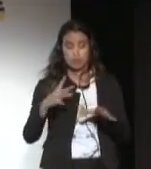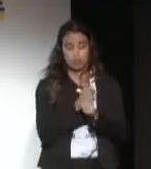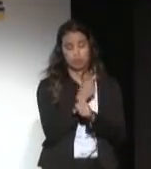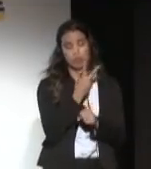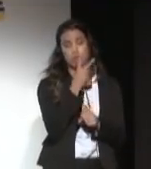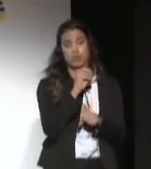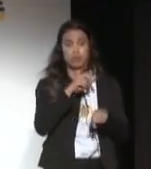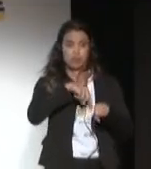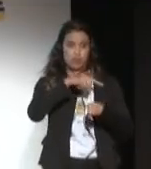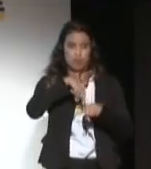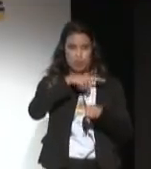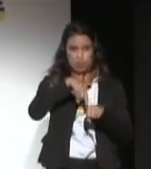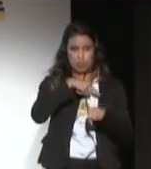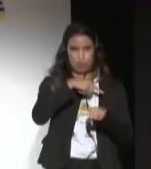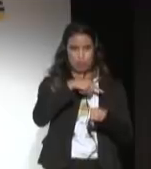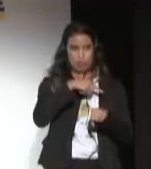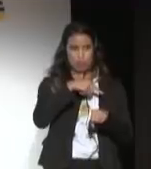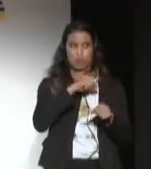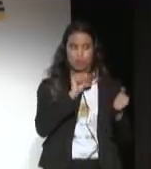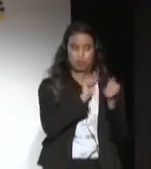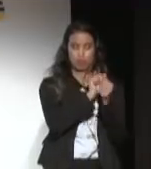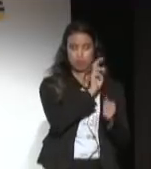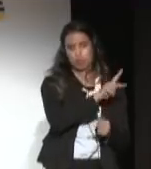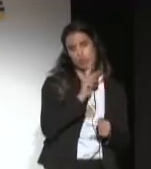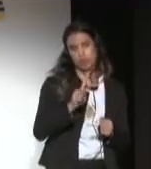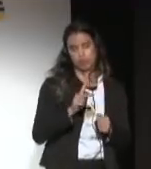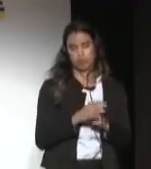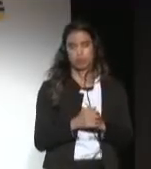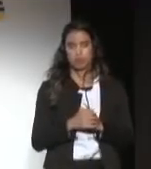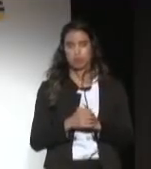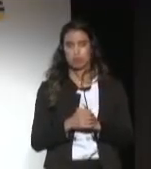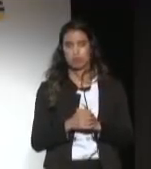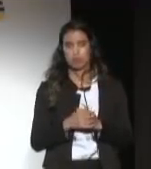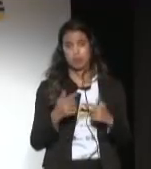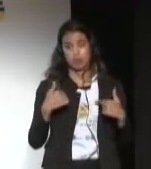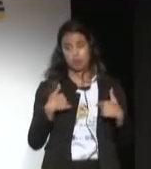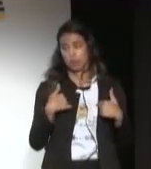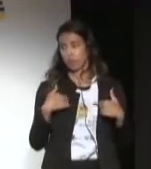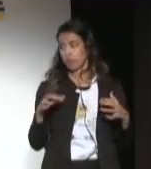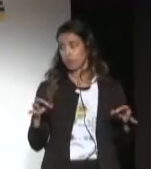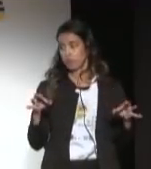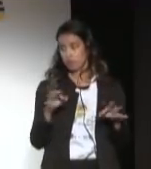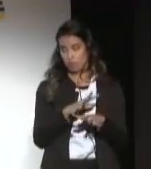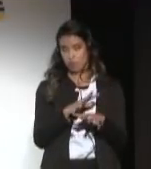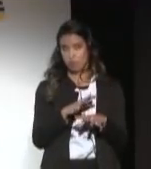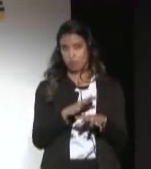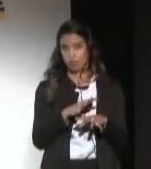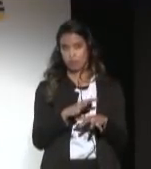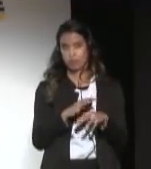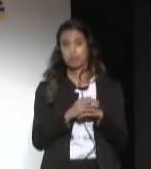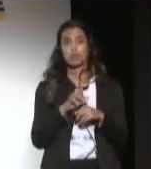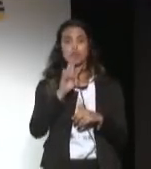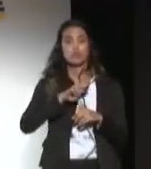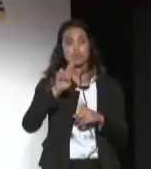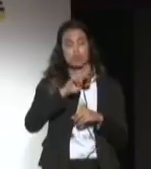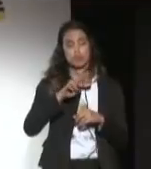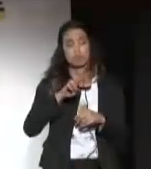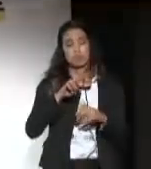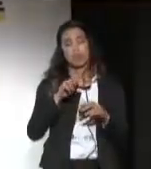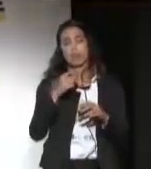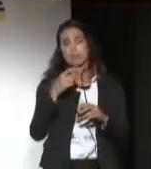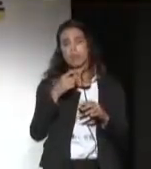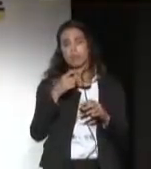com os professores. Isso causa uma grande diferença. Bom, eu vou encerrar com as palavras de Paulo